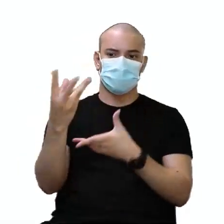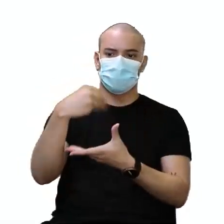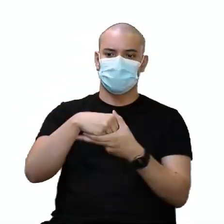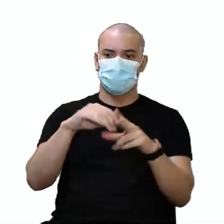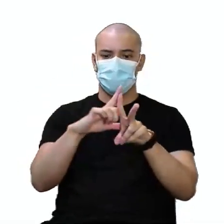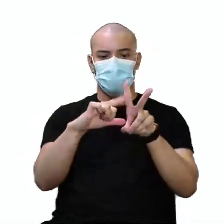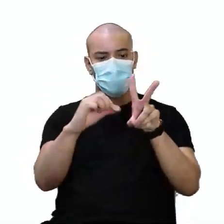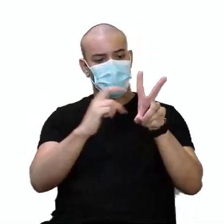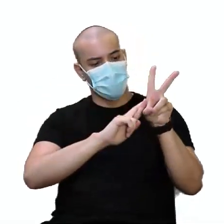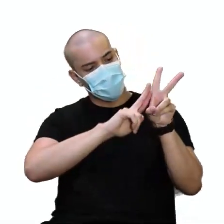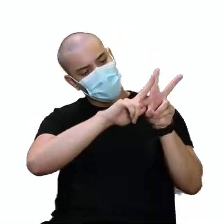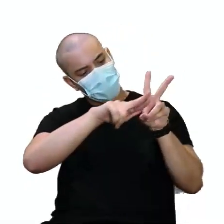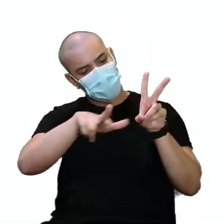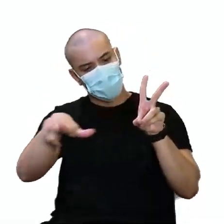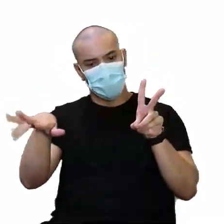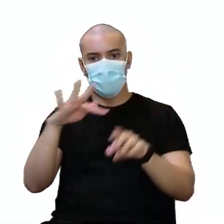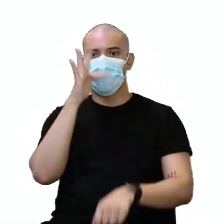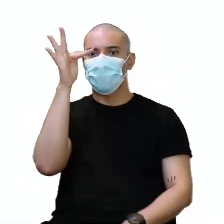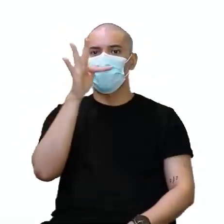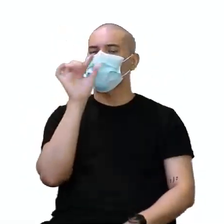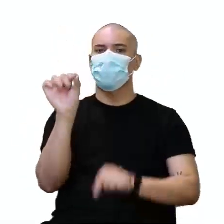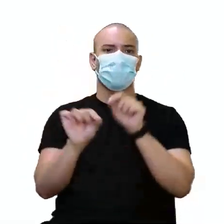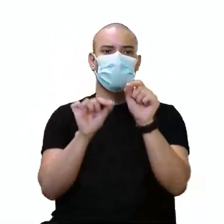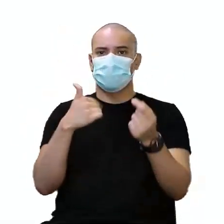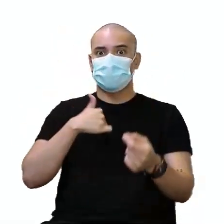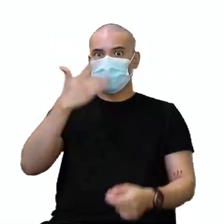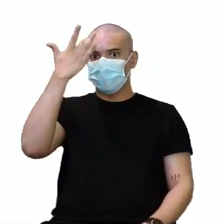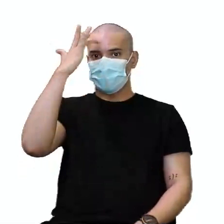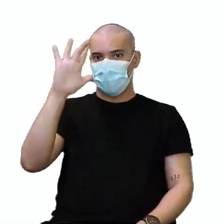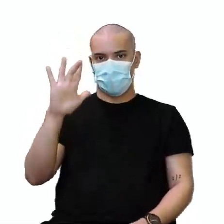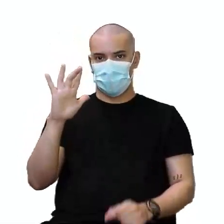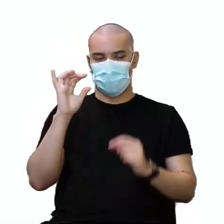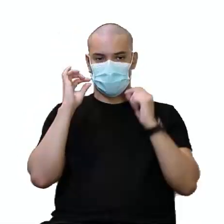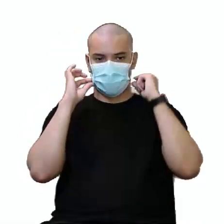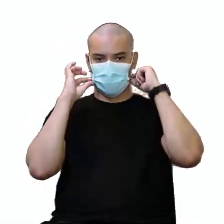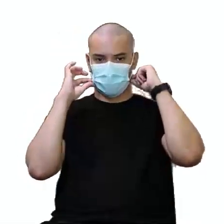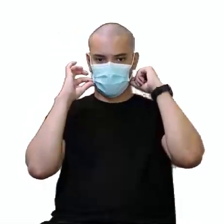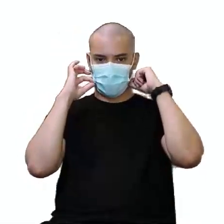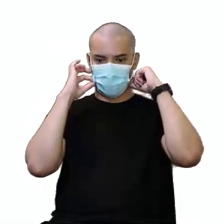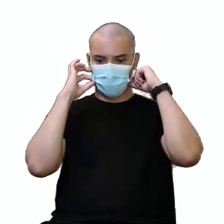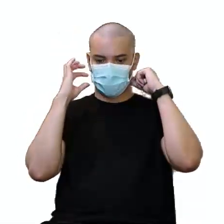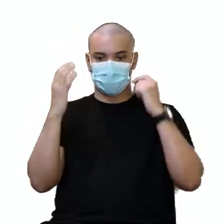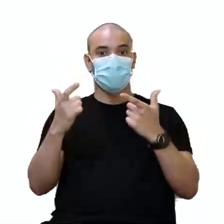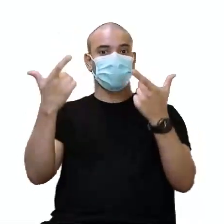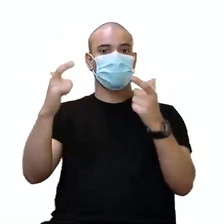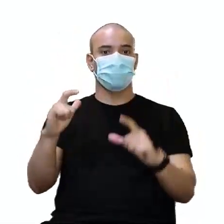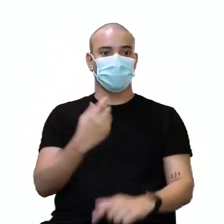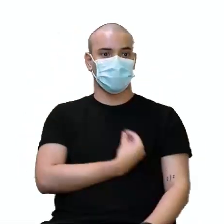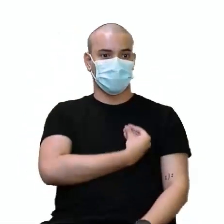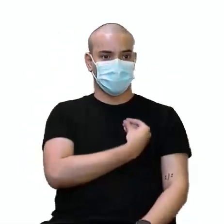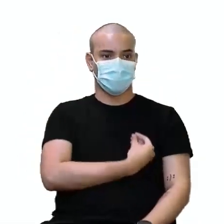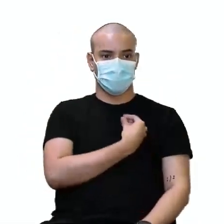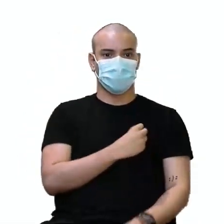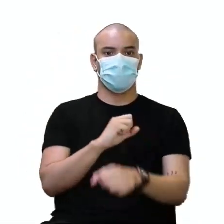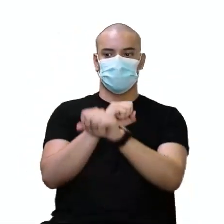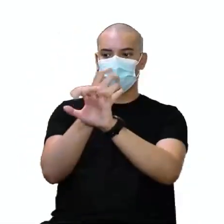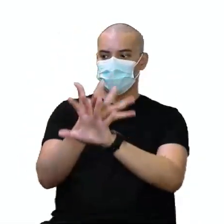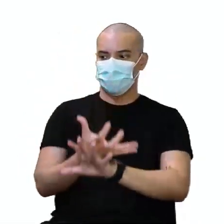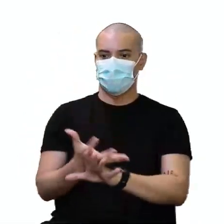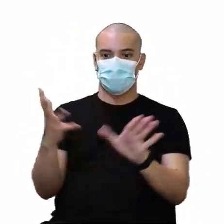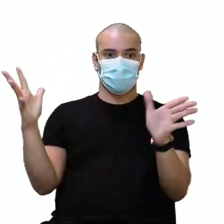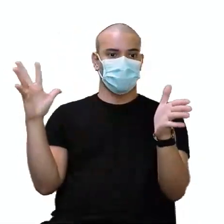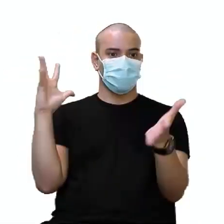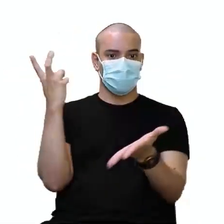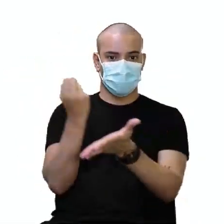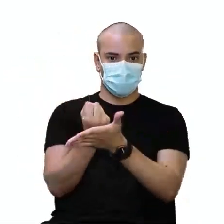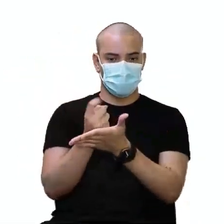em transformação aqui? O que deu essa pausa? Onde estão esses fósseis? Onde estão esses